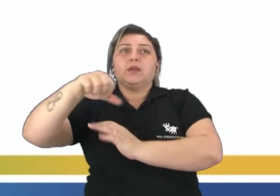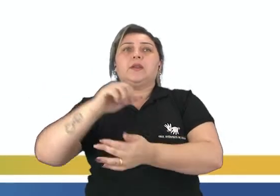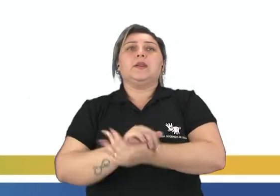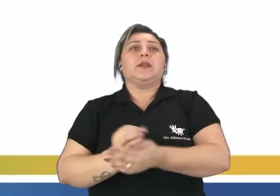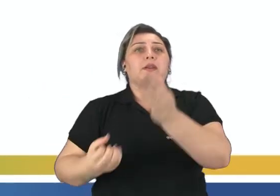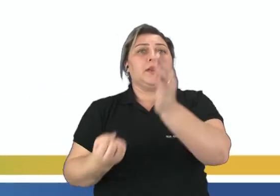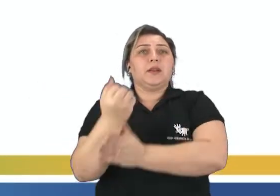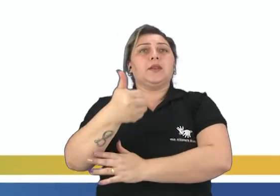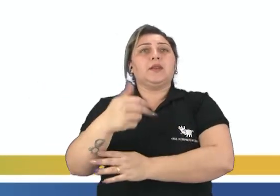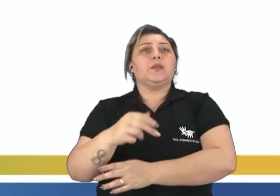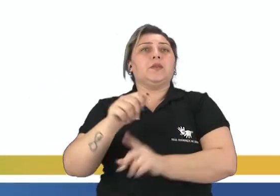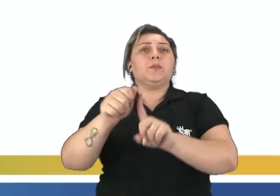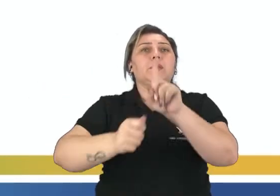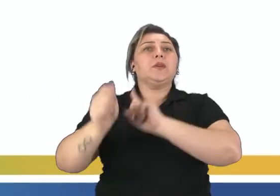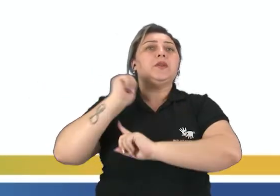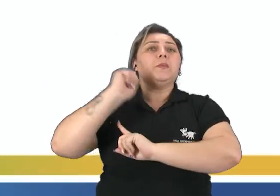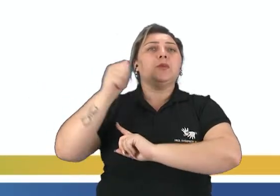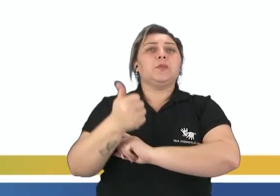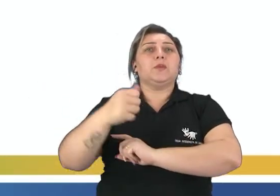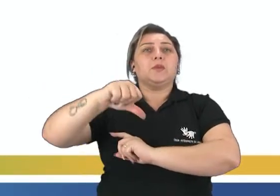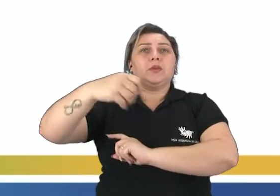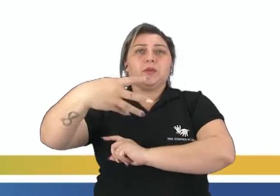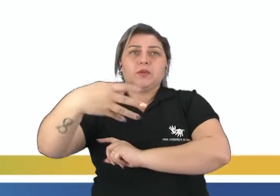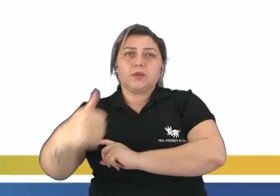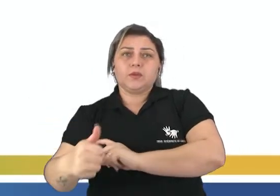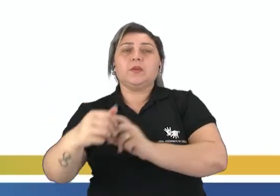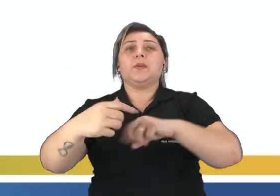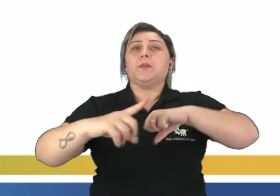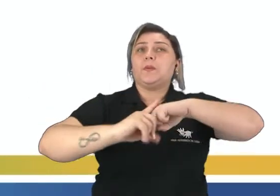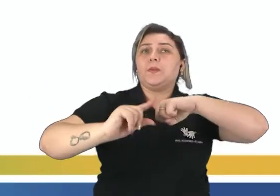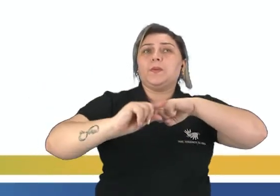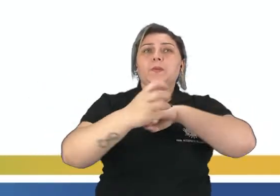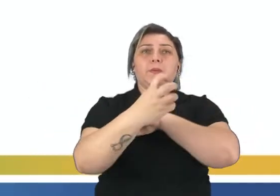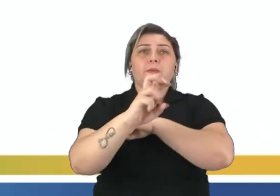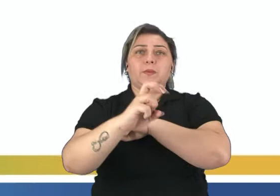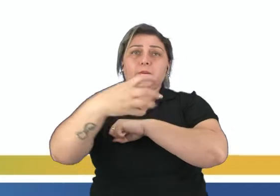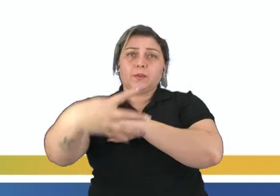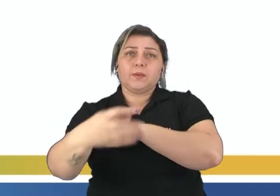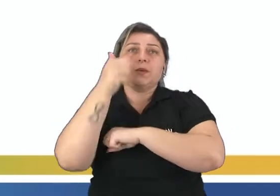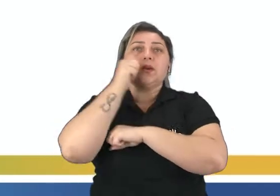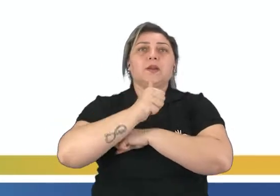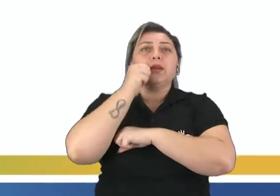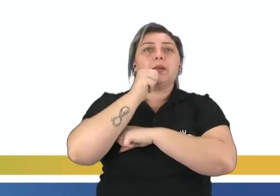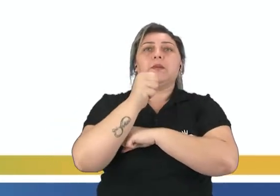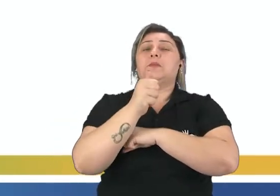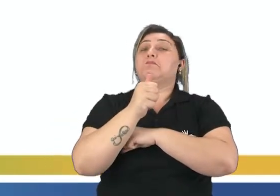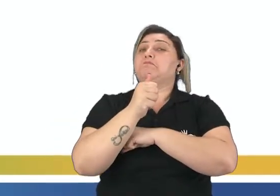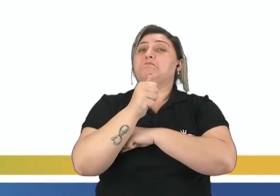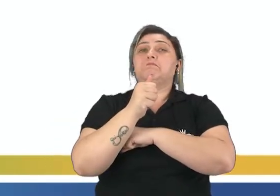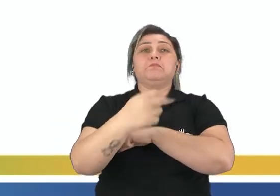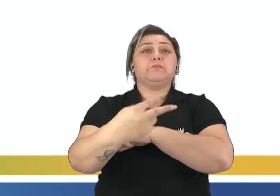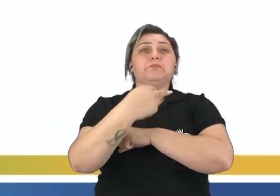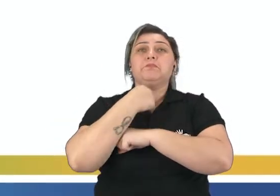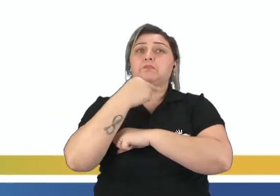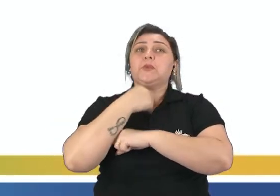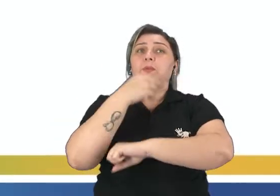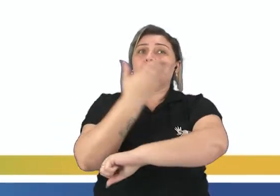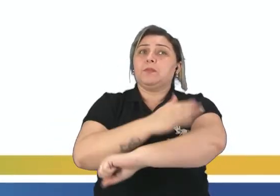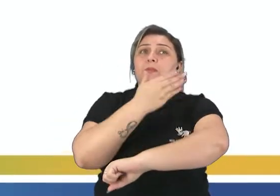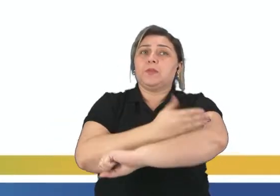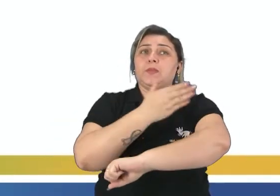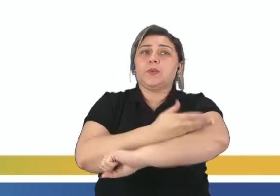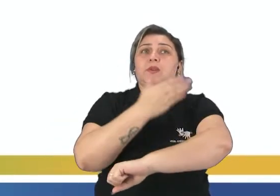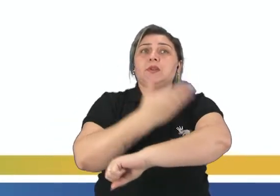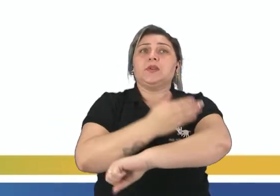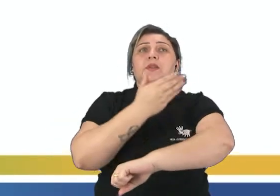3.199, criada em 14 de abril de 1941, artigo 54, as mulheres não se permitirá a prática de